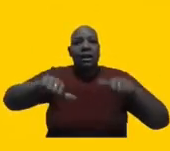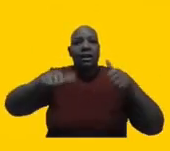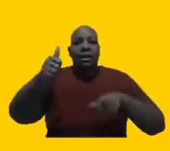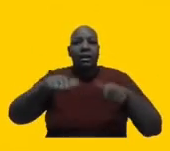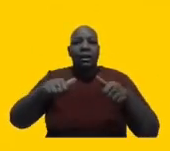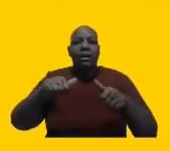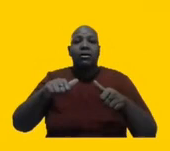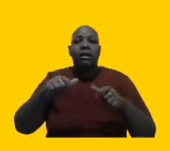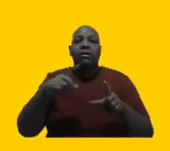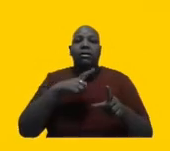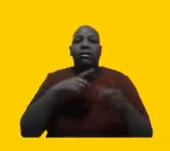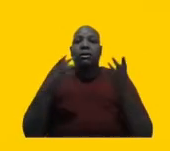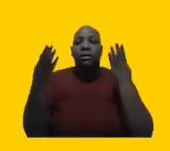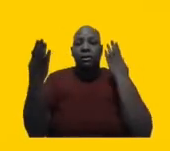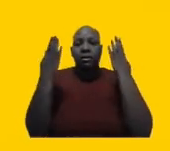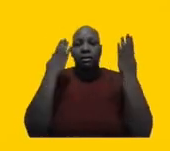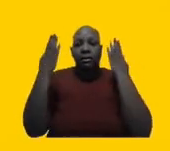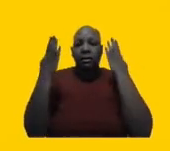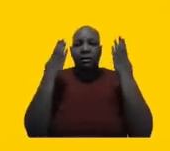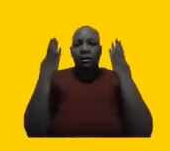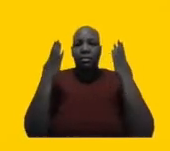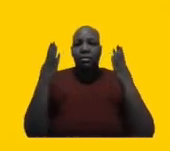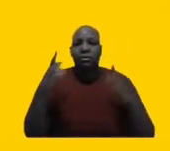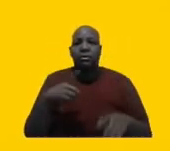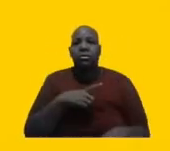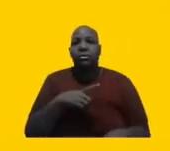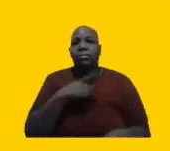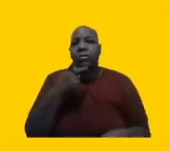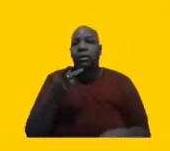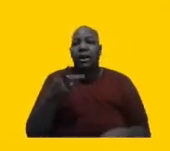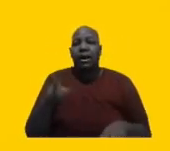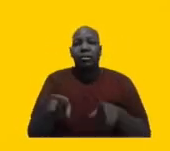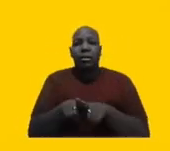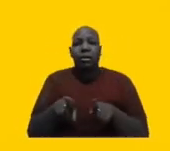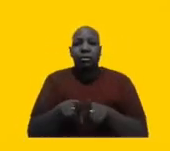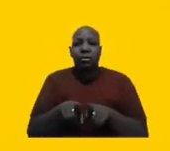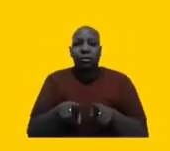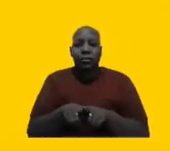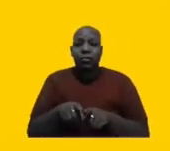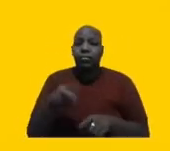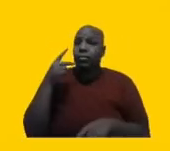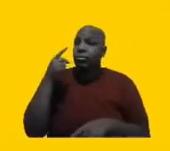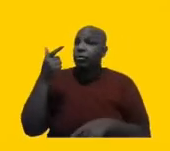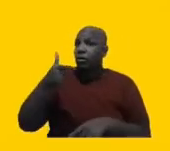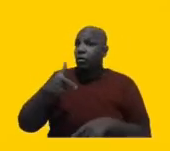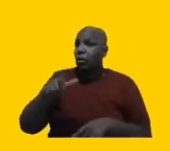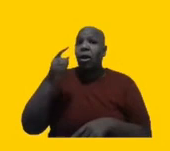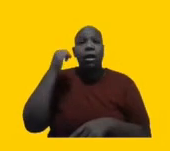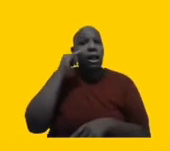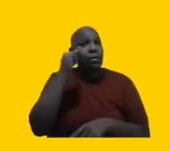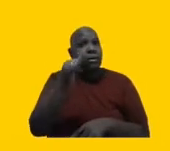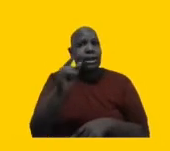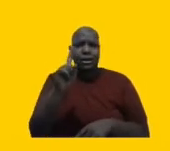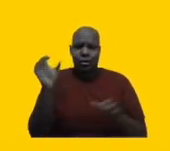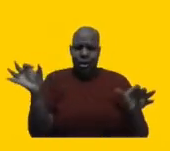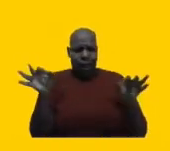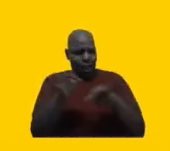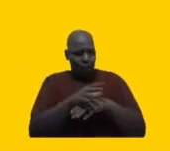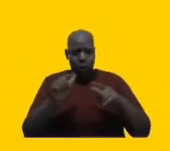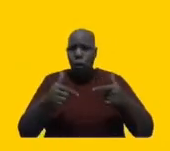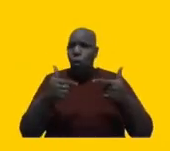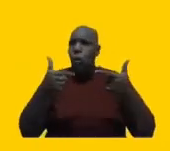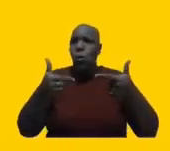psicológica. Então, só para finalizar esse informe, reforçar que não terminamos essa luta e pode ter